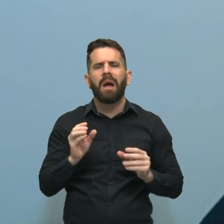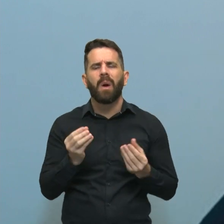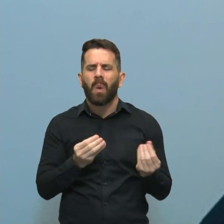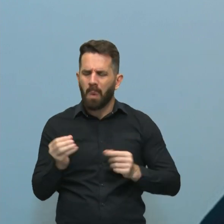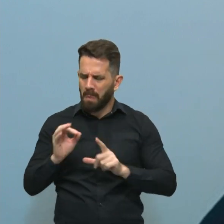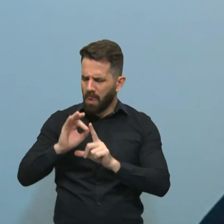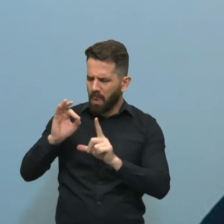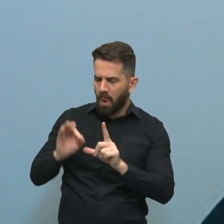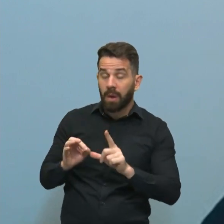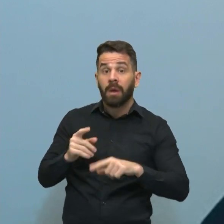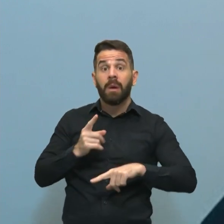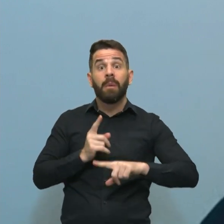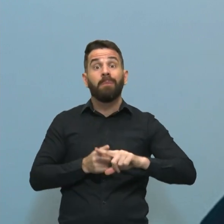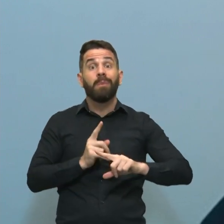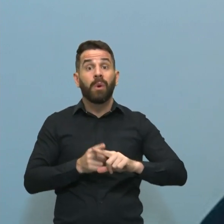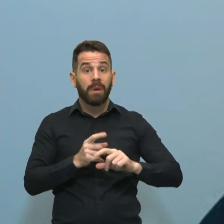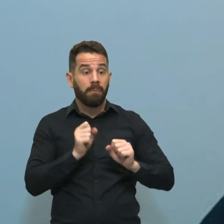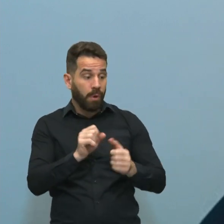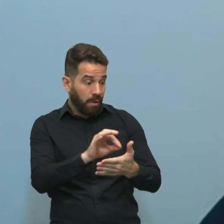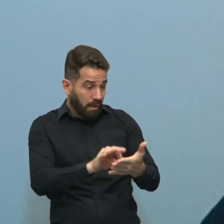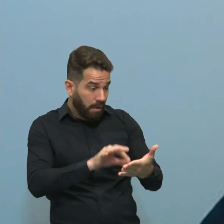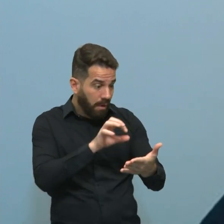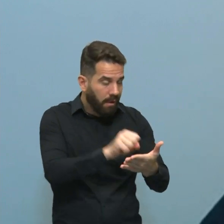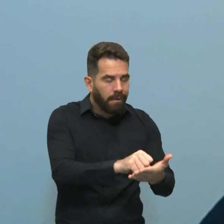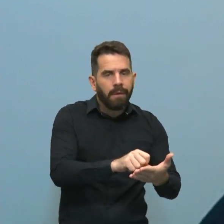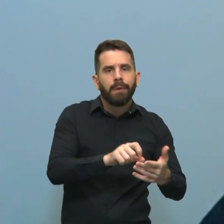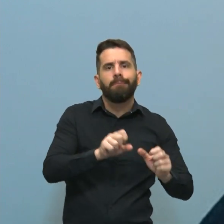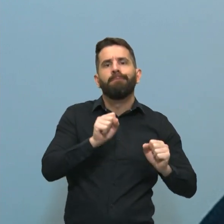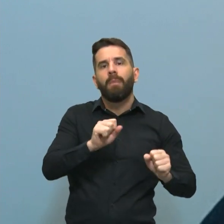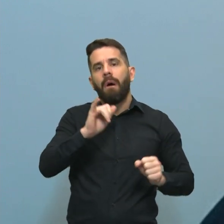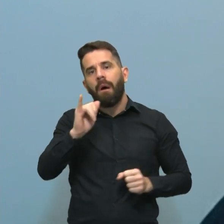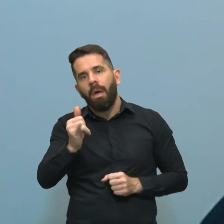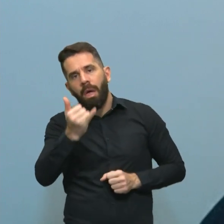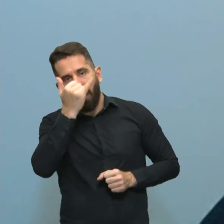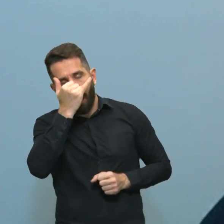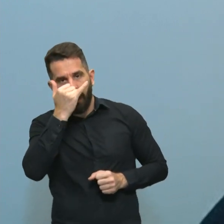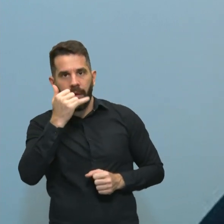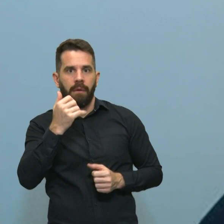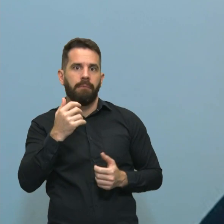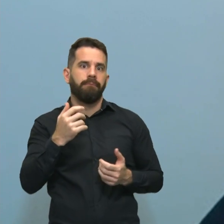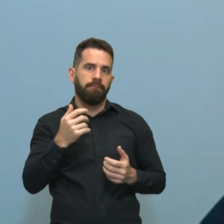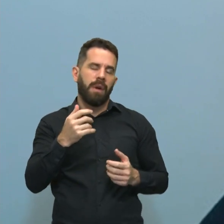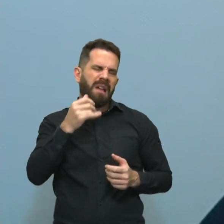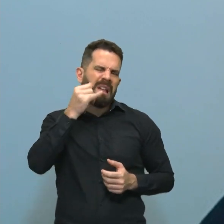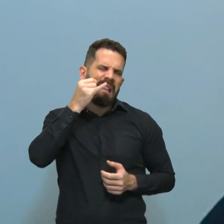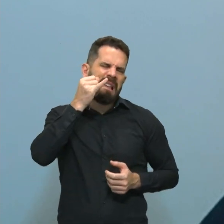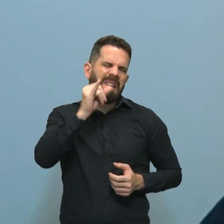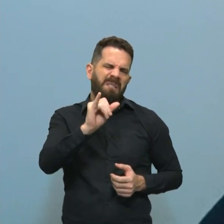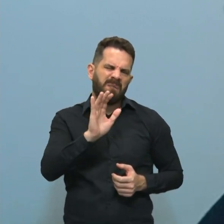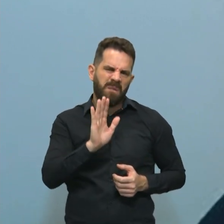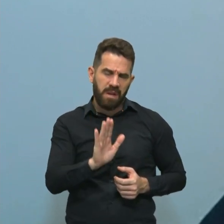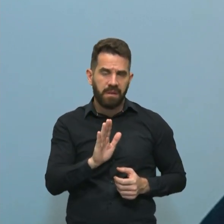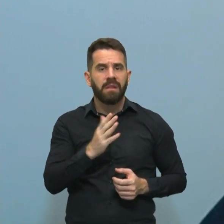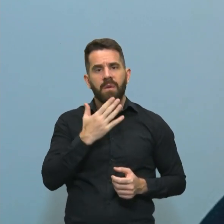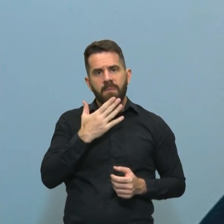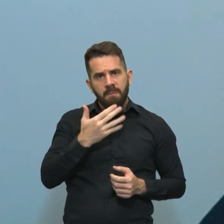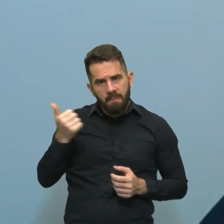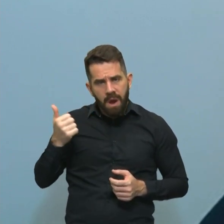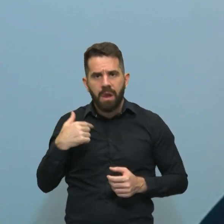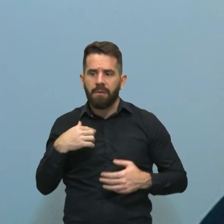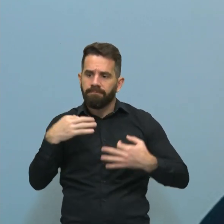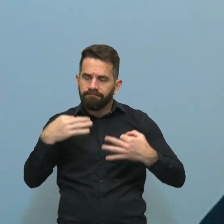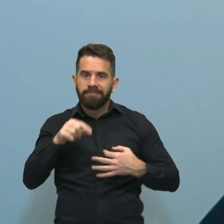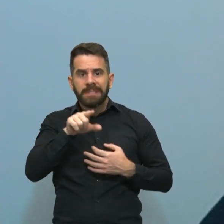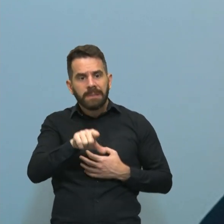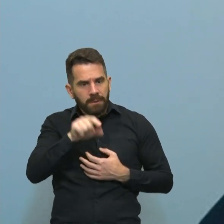sua inscrição, para evitar, né, que ele tenha, no momento já do processo seletivo, problemas pela escolha indevida da